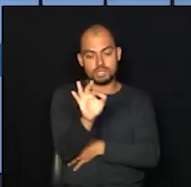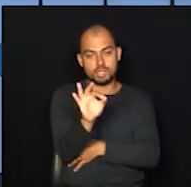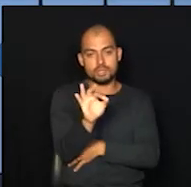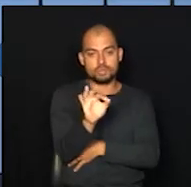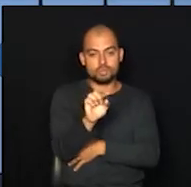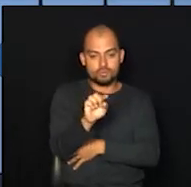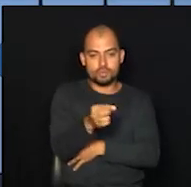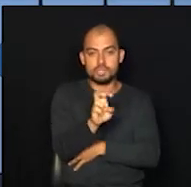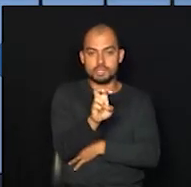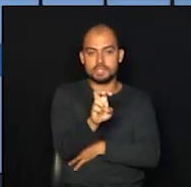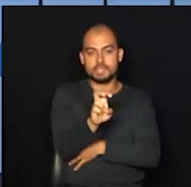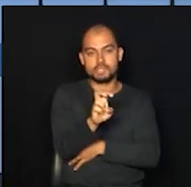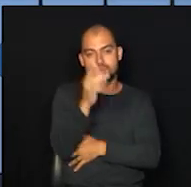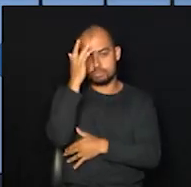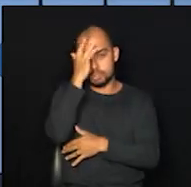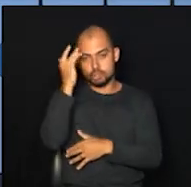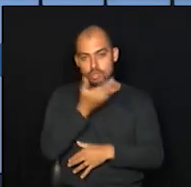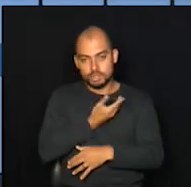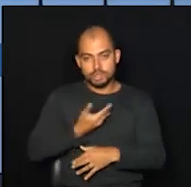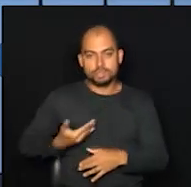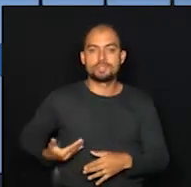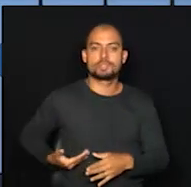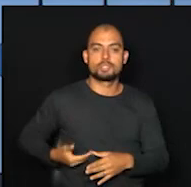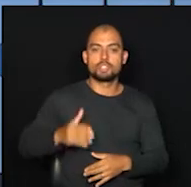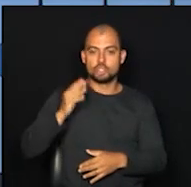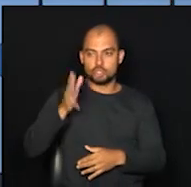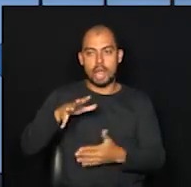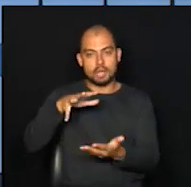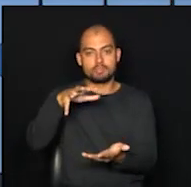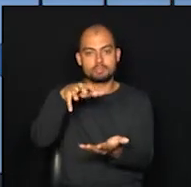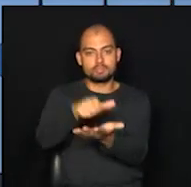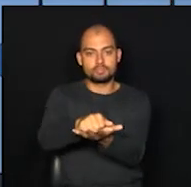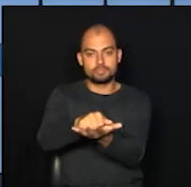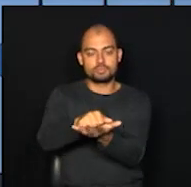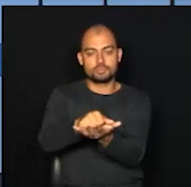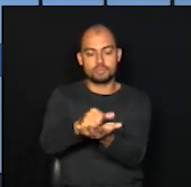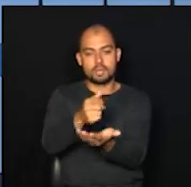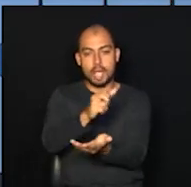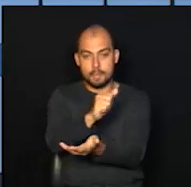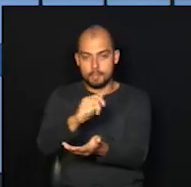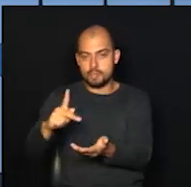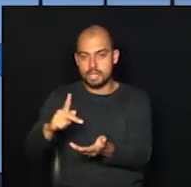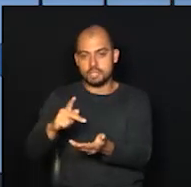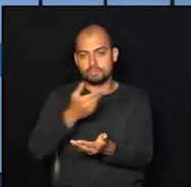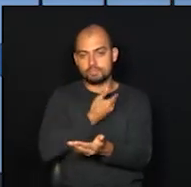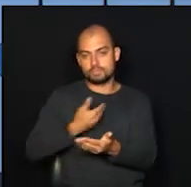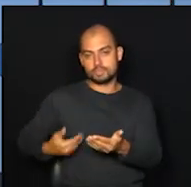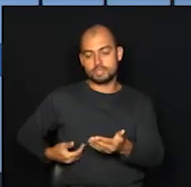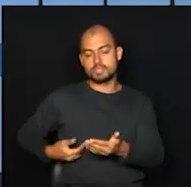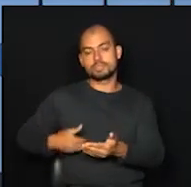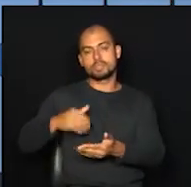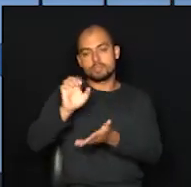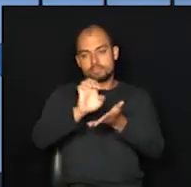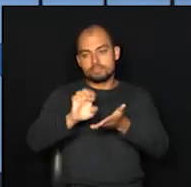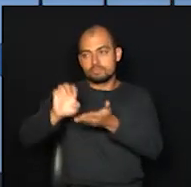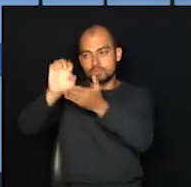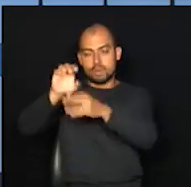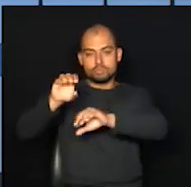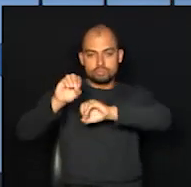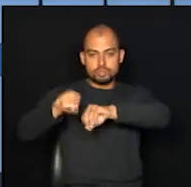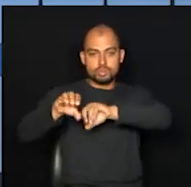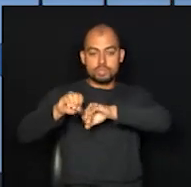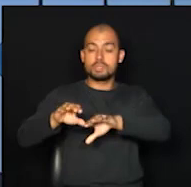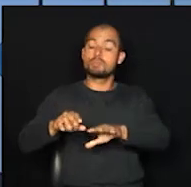66,5% dos alunos da rede estadual confirmaram a rematrícula pelo aplicativo da Secretaria Estadual de Educação. Por isso,